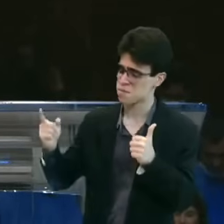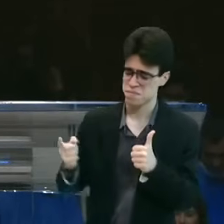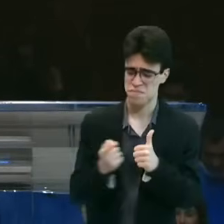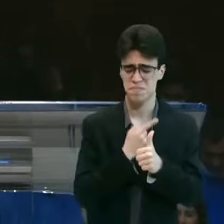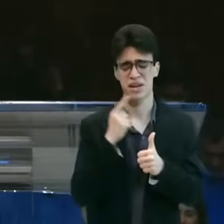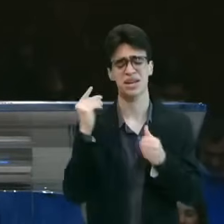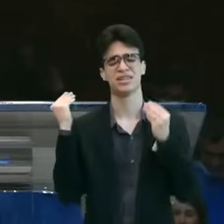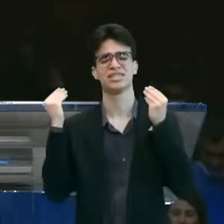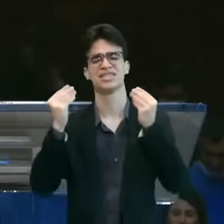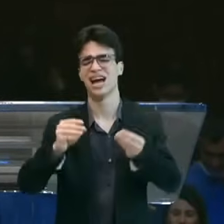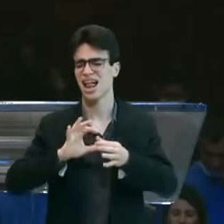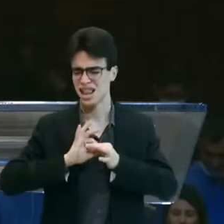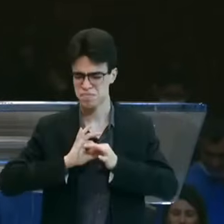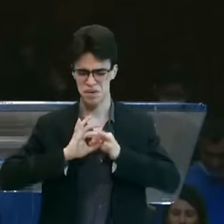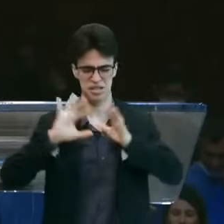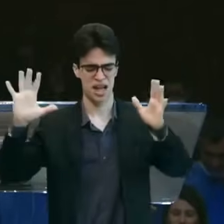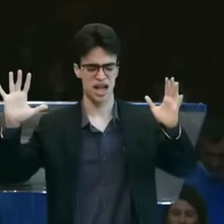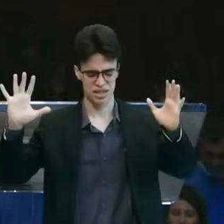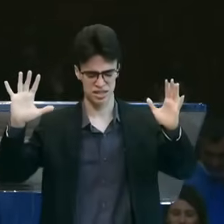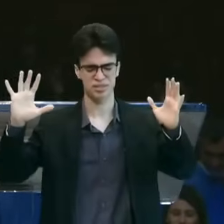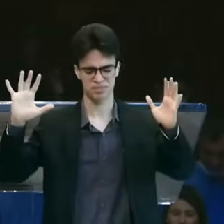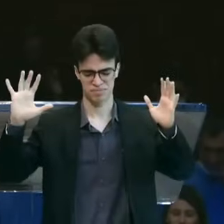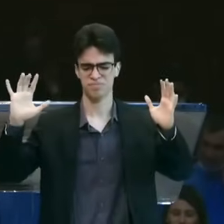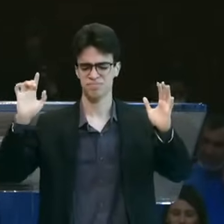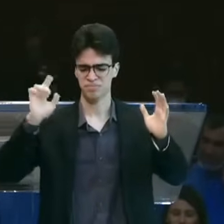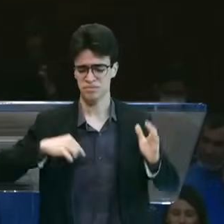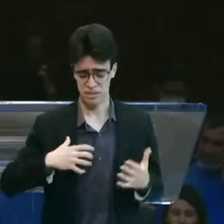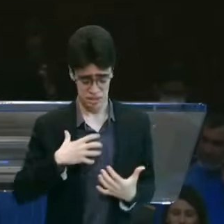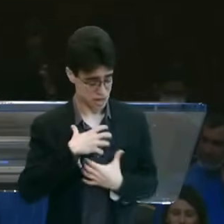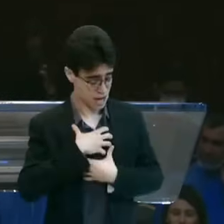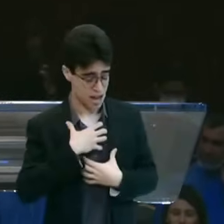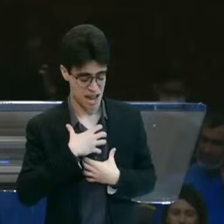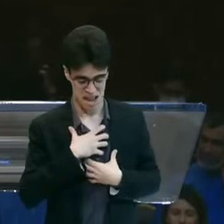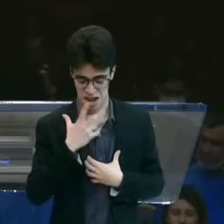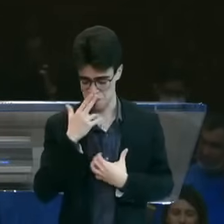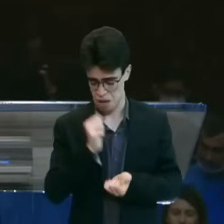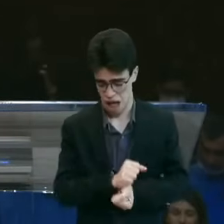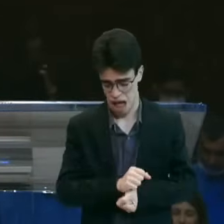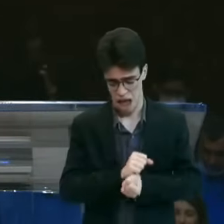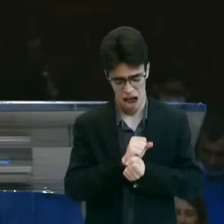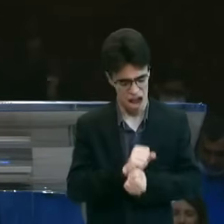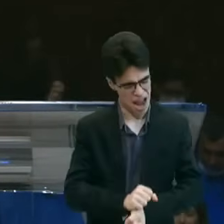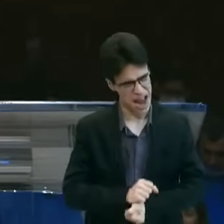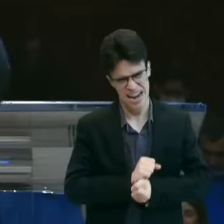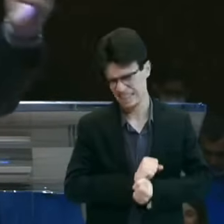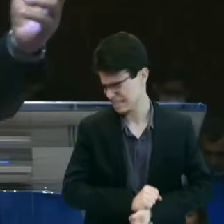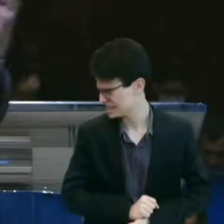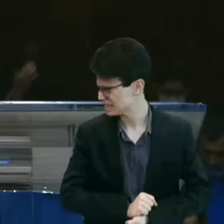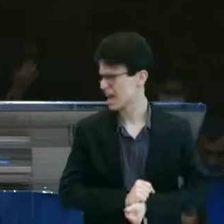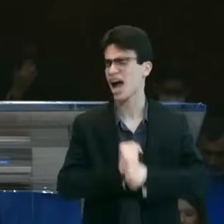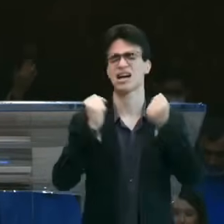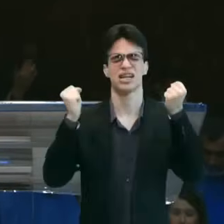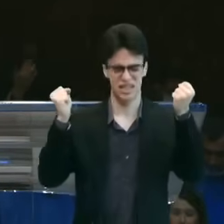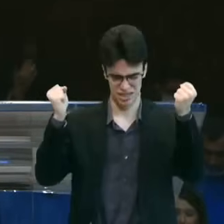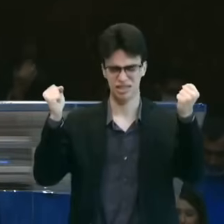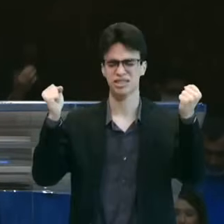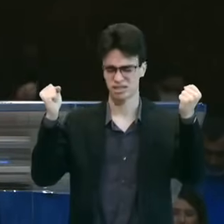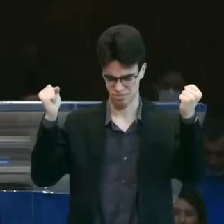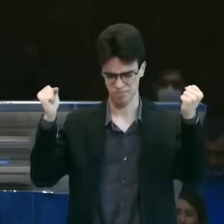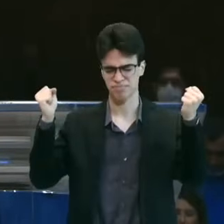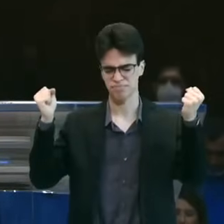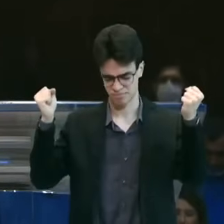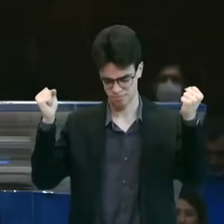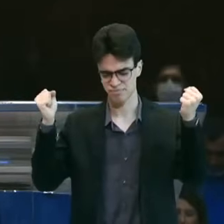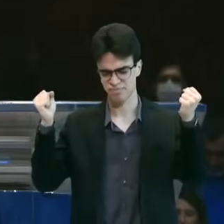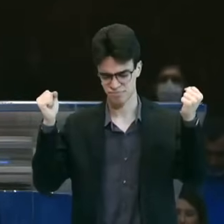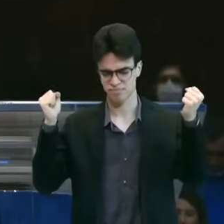coração, de liberdade. Que esses sentimentos escravizantes sejam tirados.